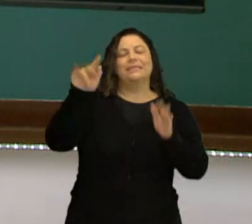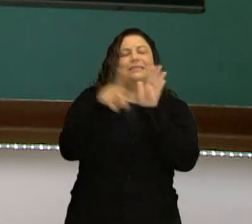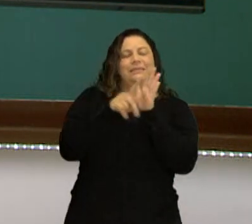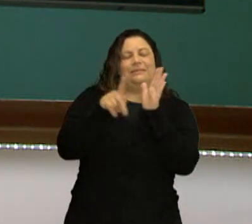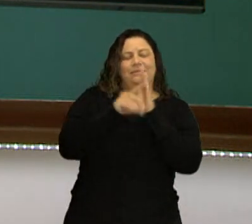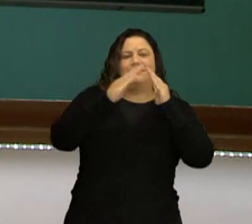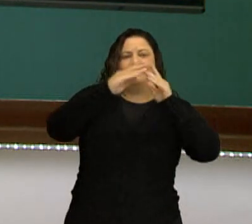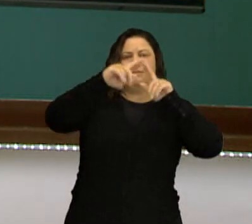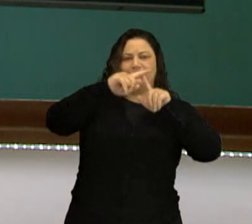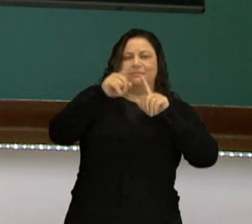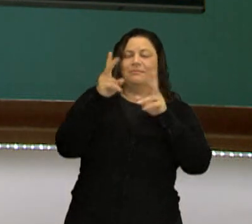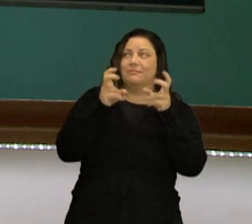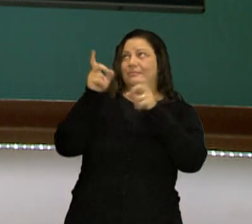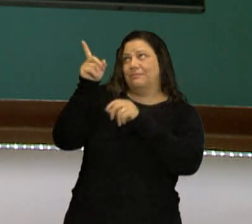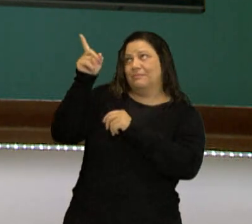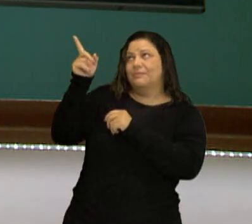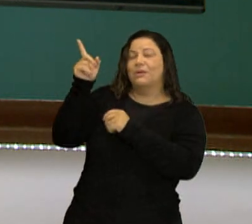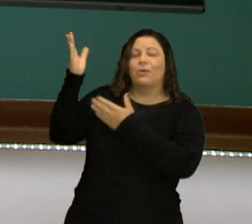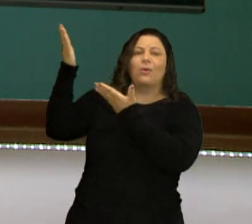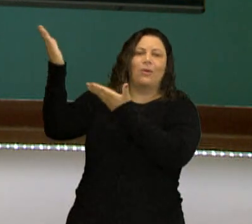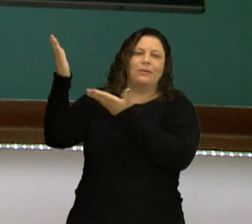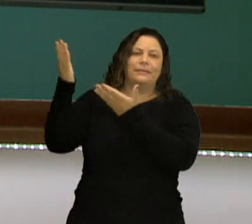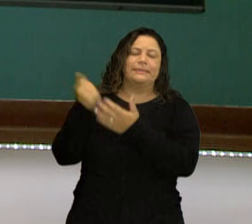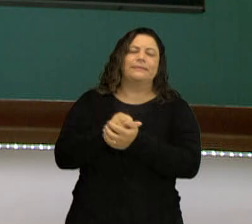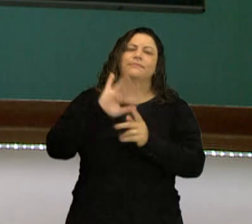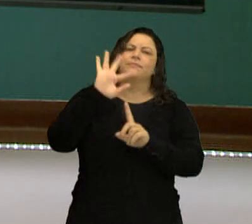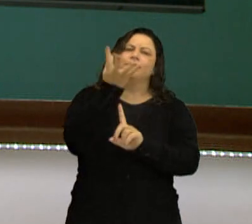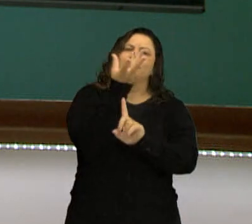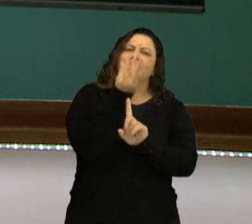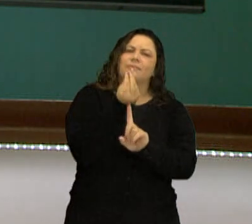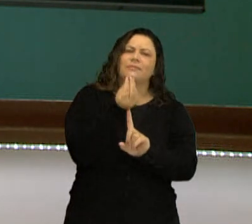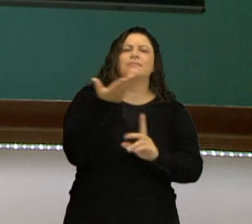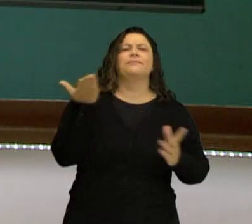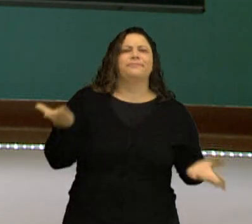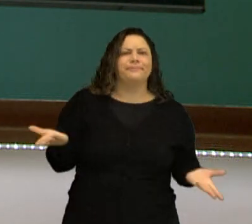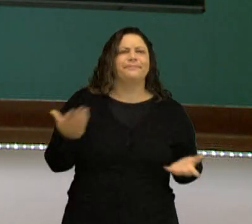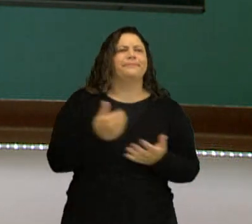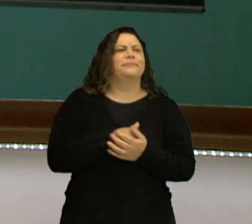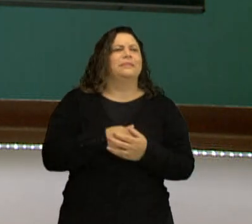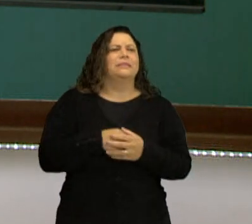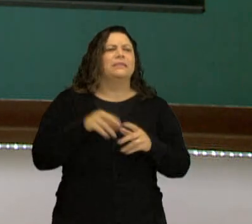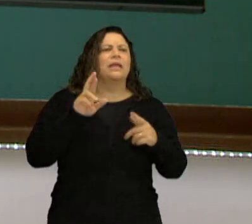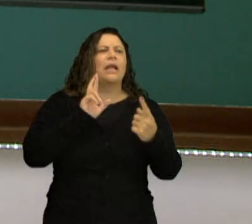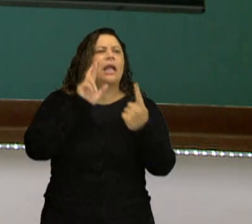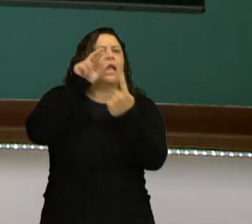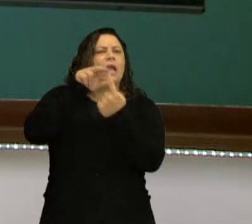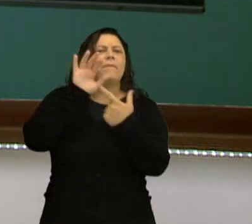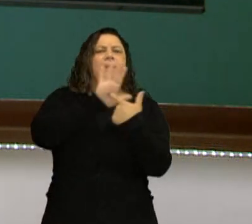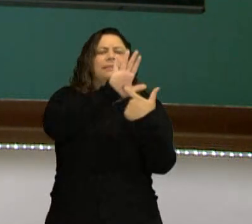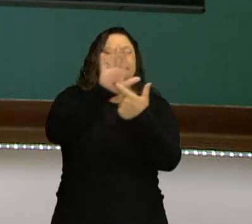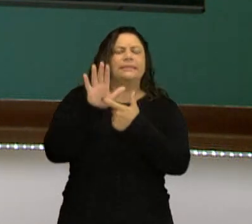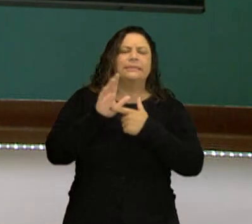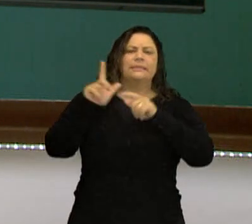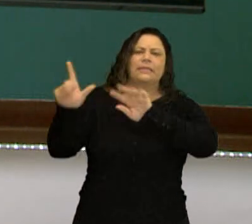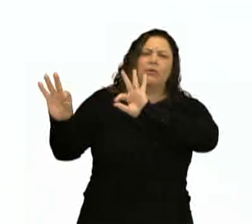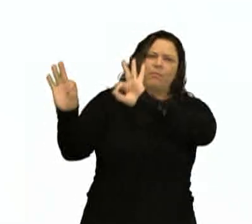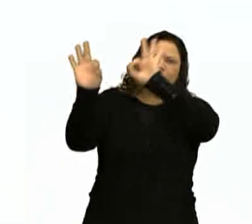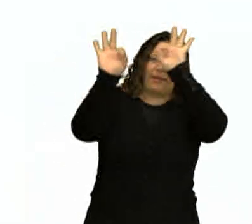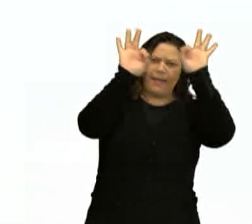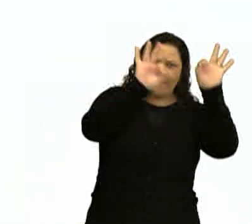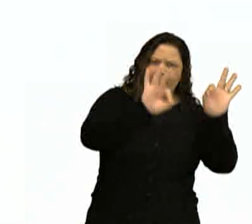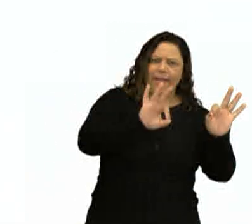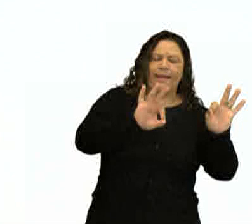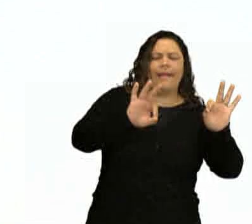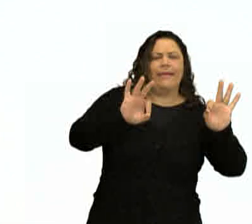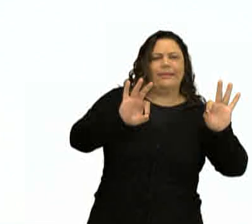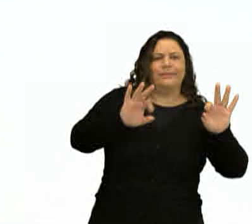aí essa arte do vitral, né, em representar essas cenas da nobreza, da cavalaria,